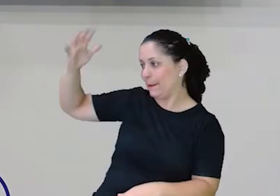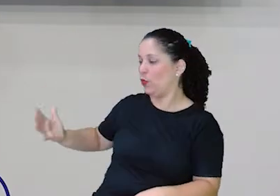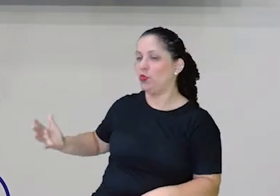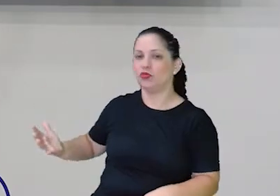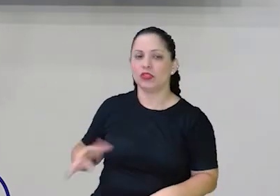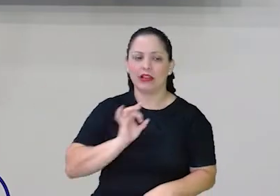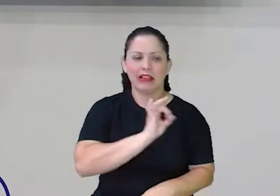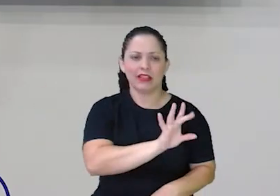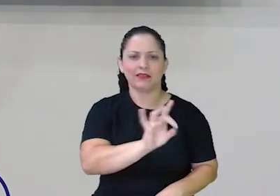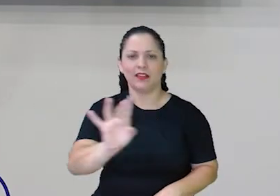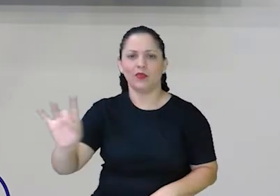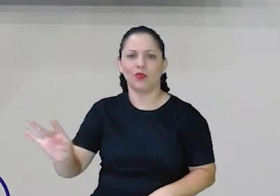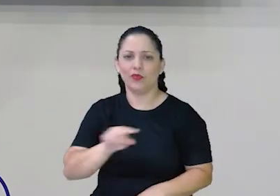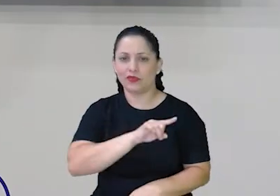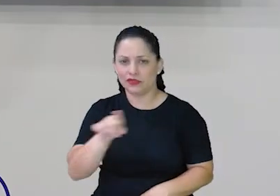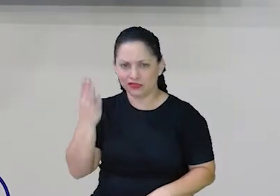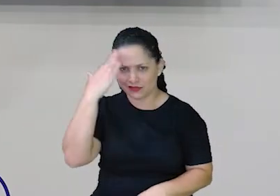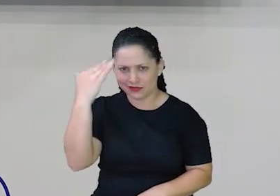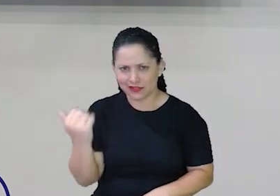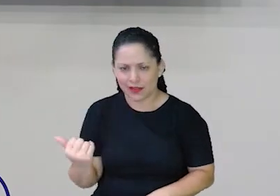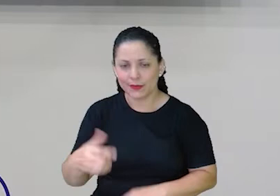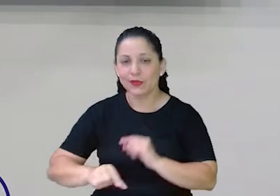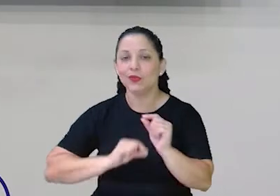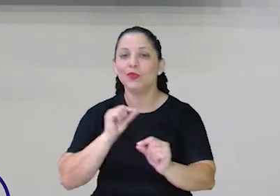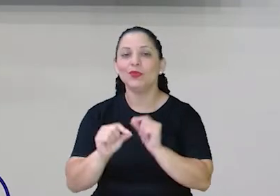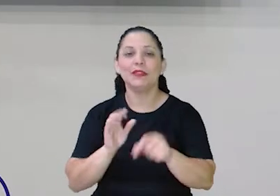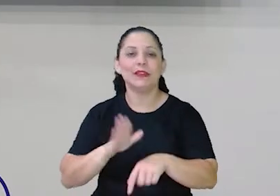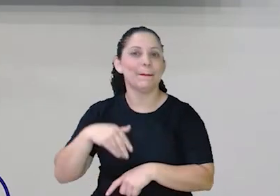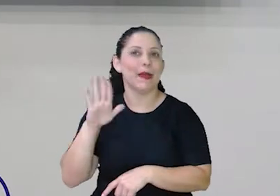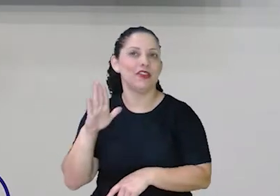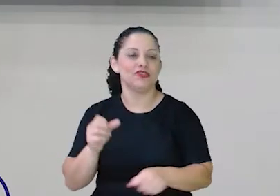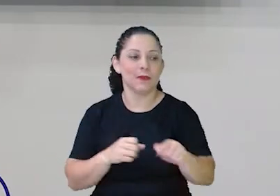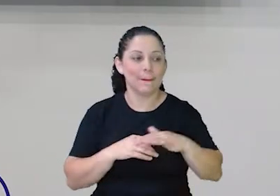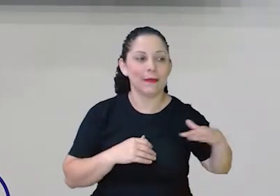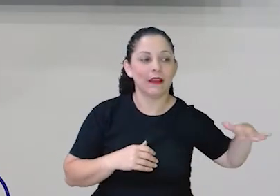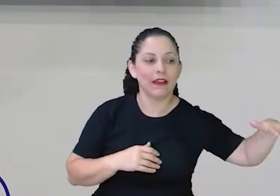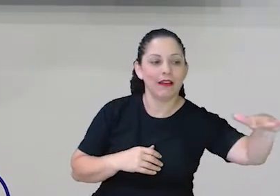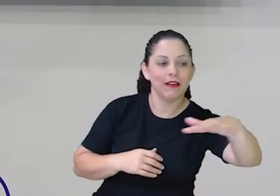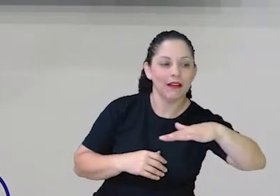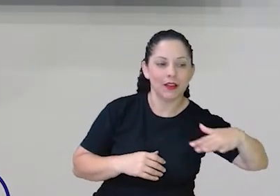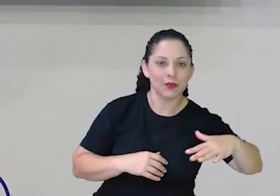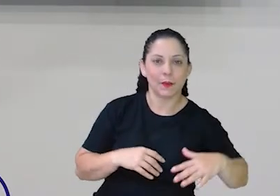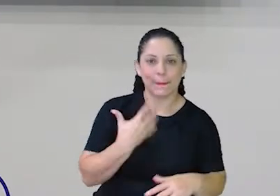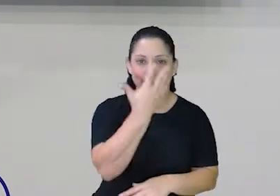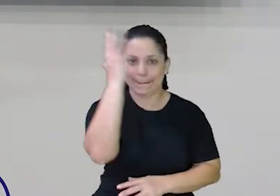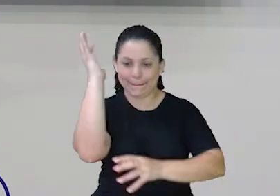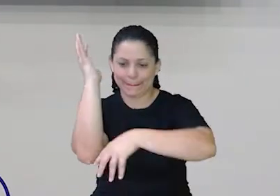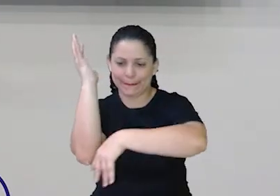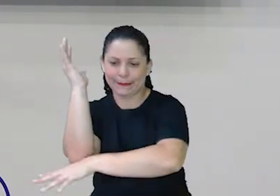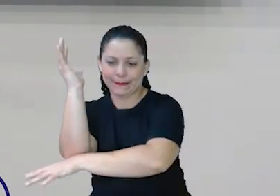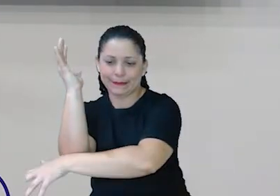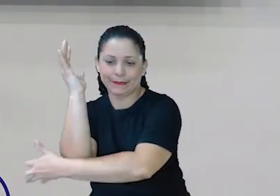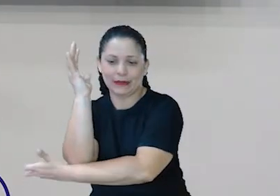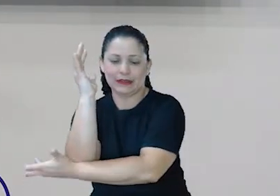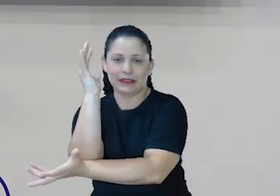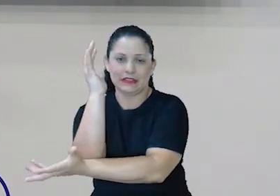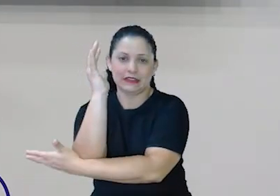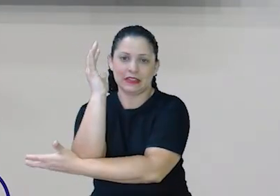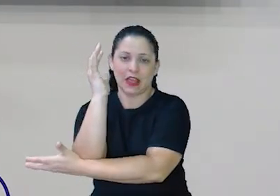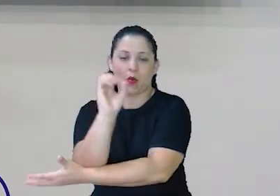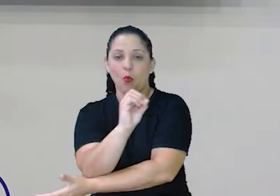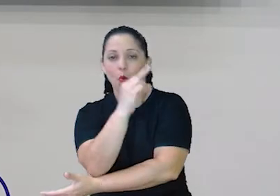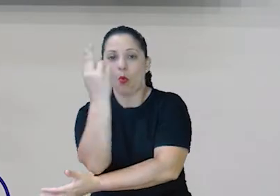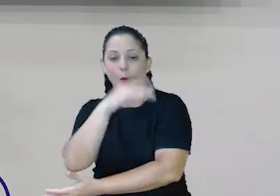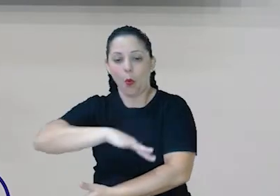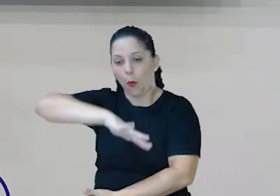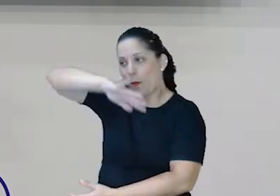cada um? Será que vocês têm a ideia? Qual é que será que tem mais? Área plana, manguezal ou o morro,